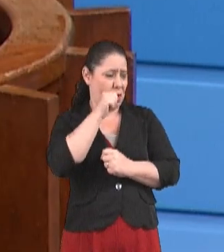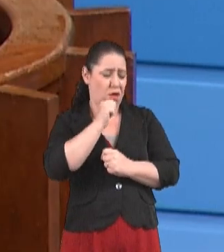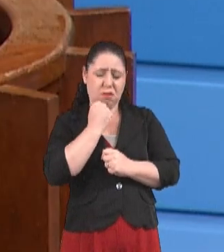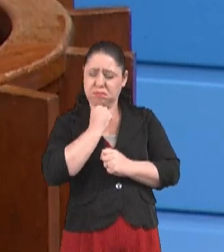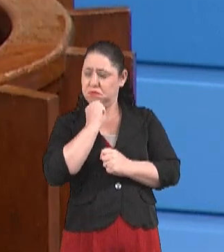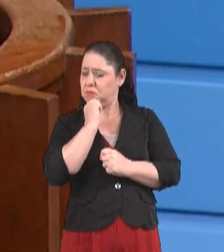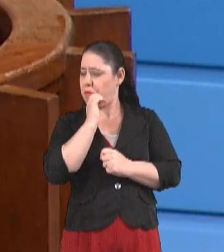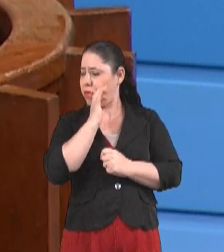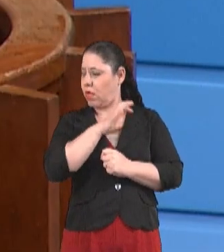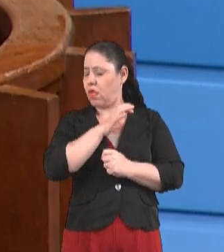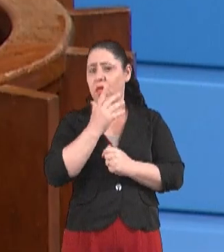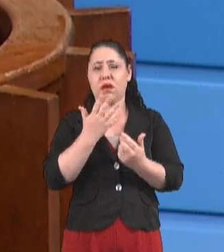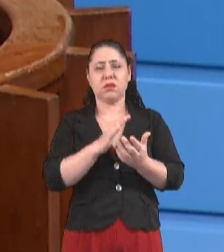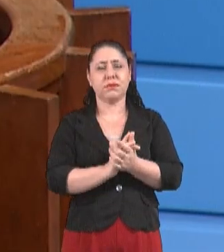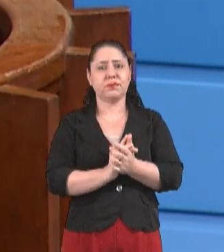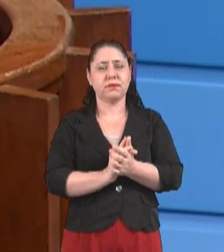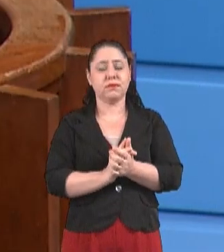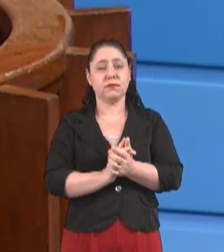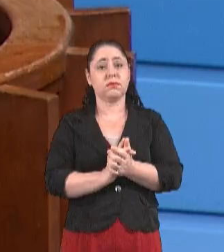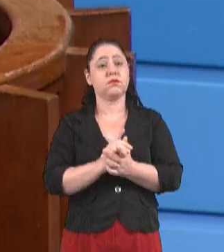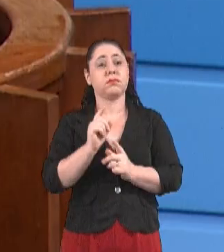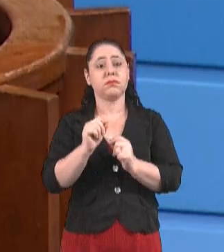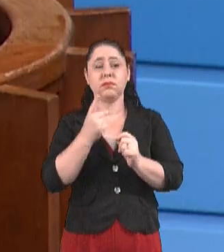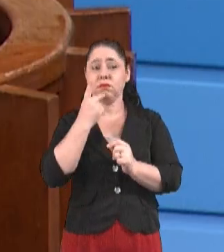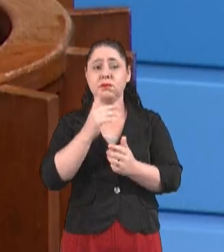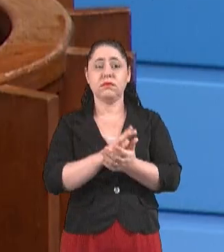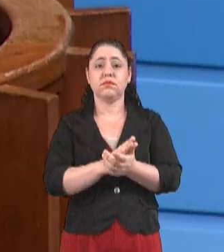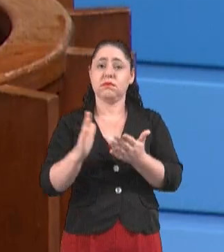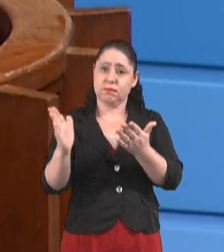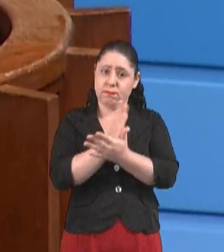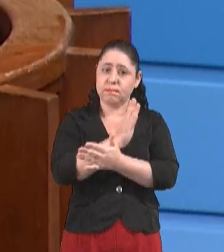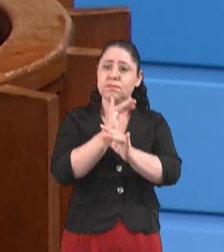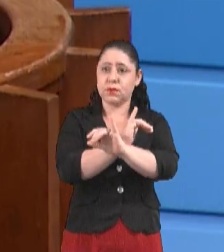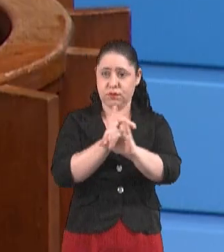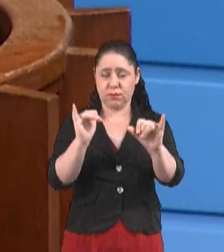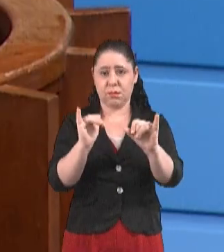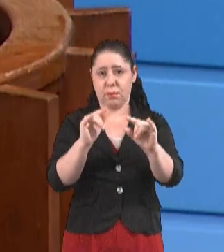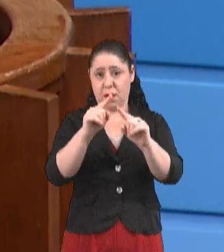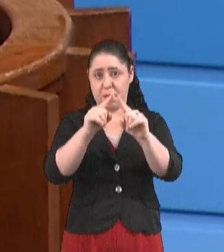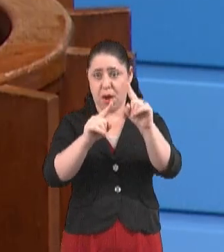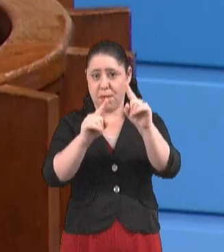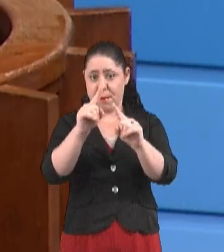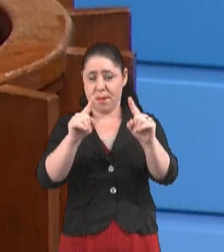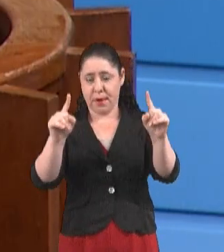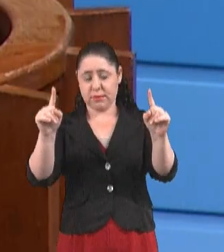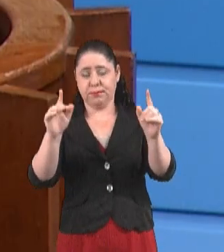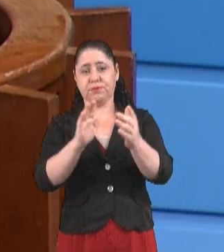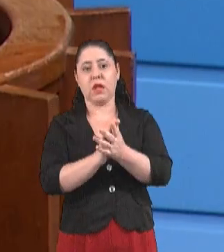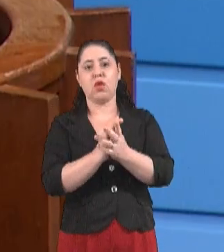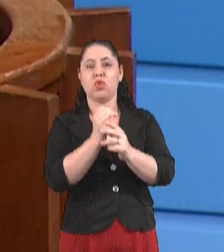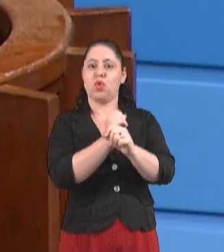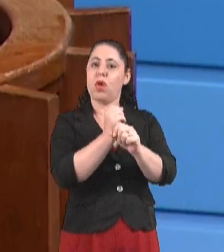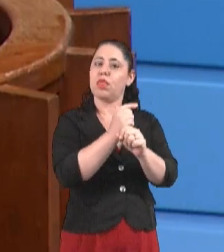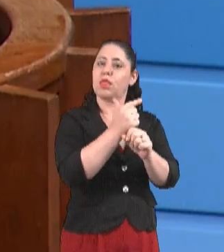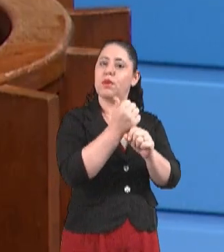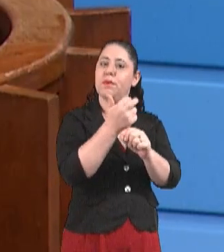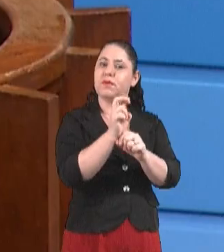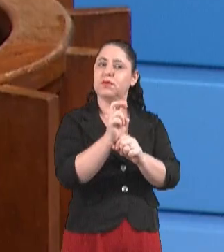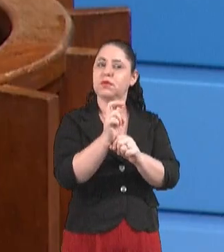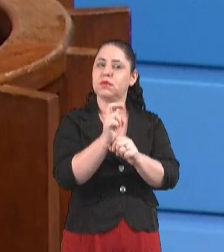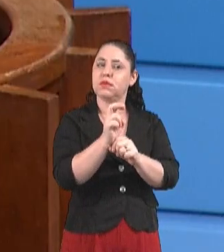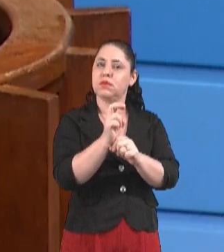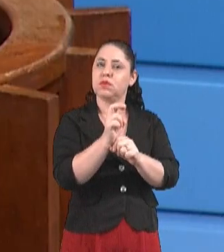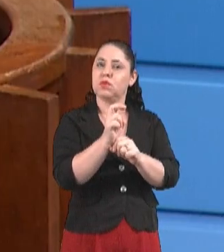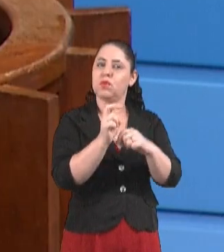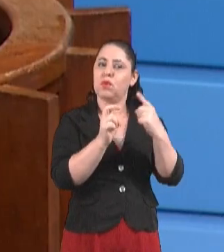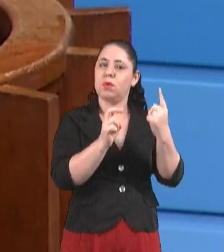nojento, é nojento. E aí, eu vou trazer alguns dados aqui, que agora em 2025, 8